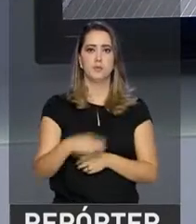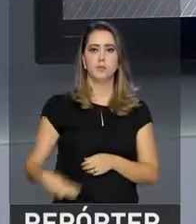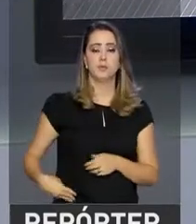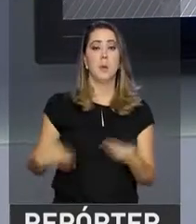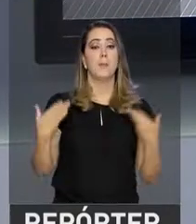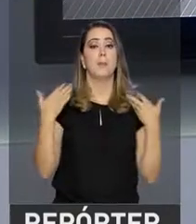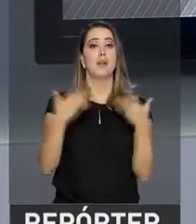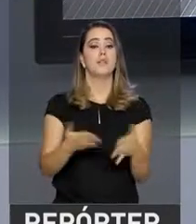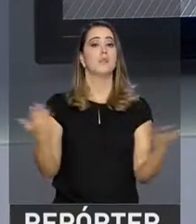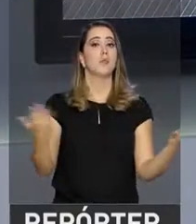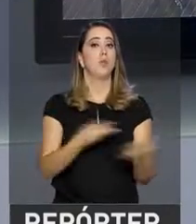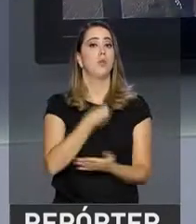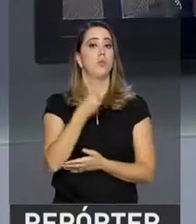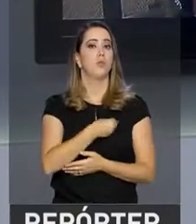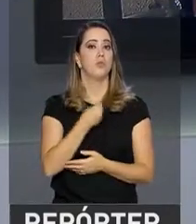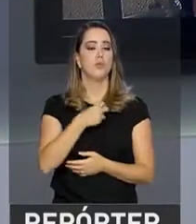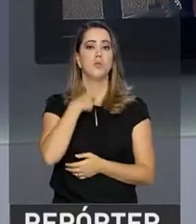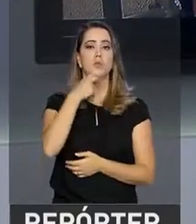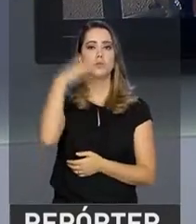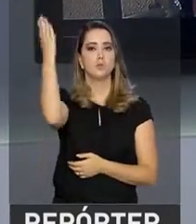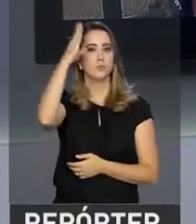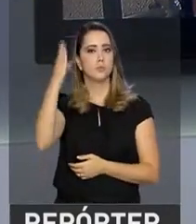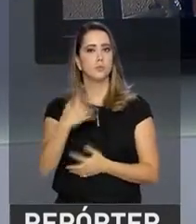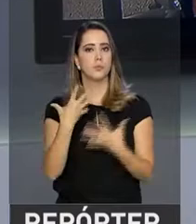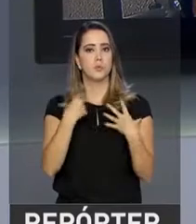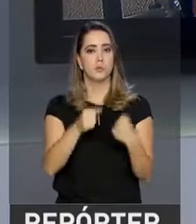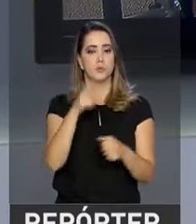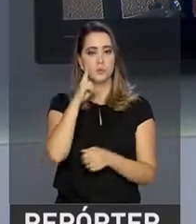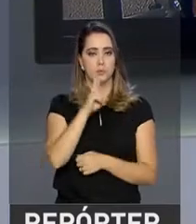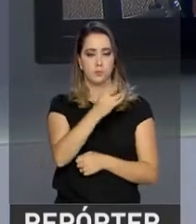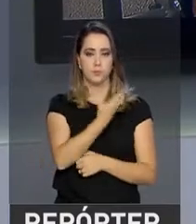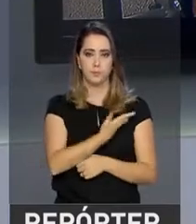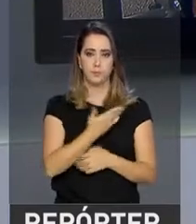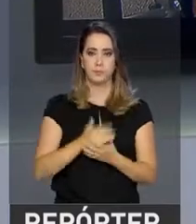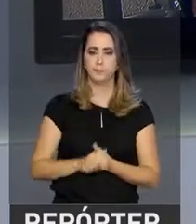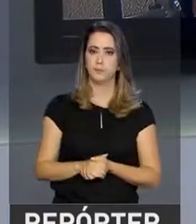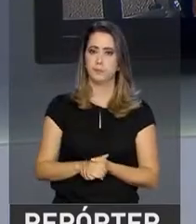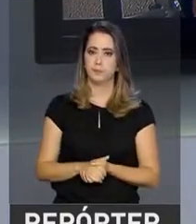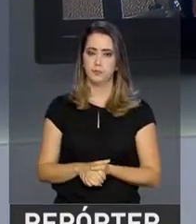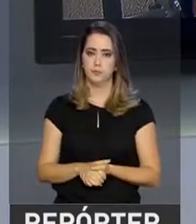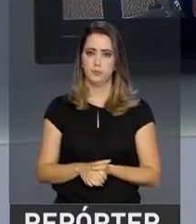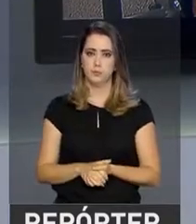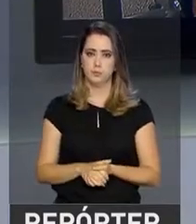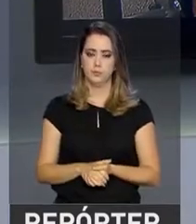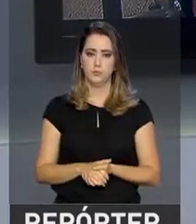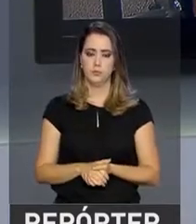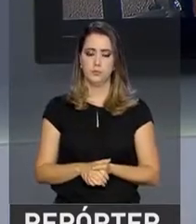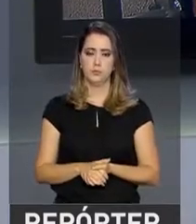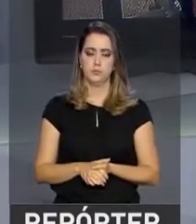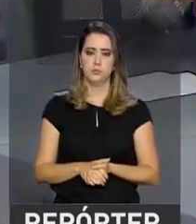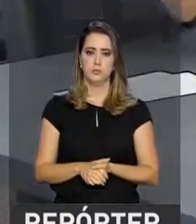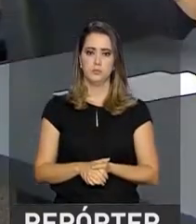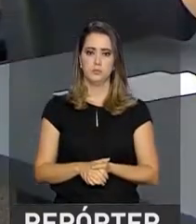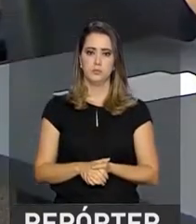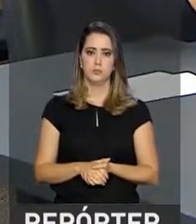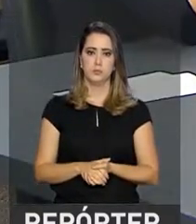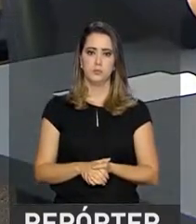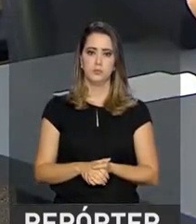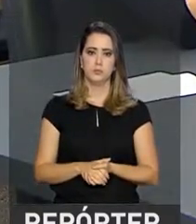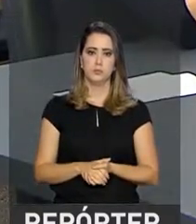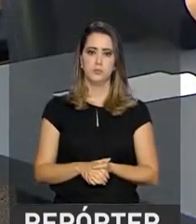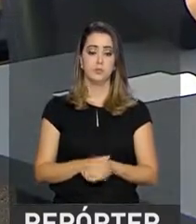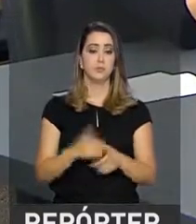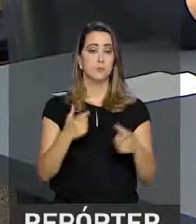ministro participa ao vivo do programa a voz do brasil nós vamos acompanhar um trecho são pedro são